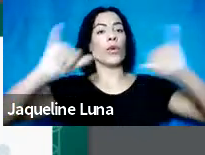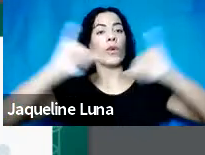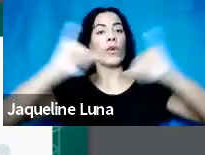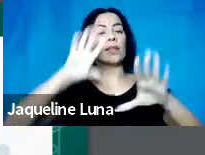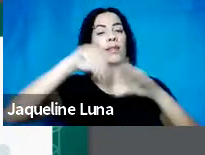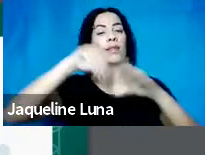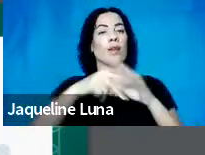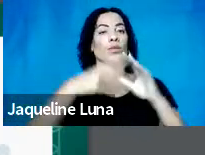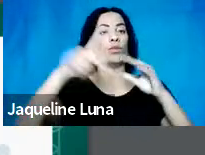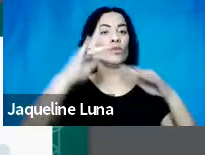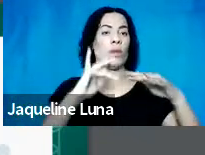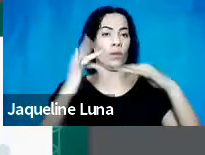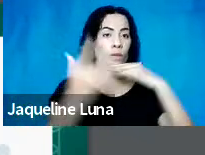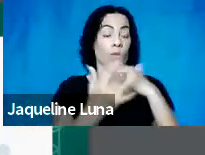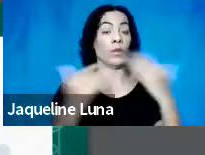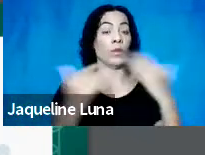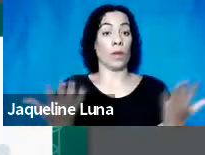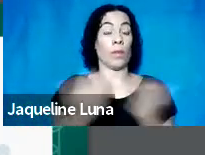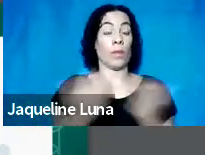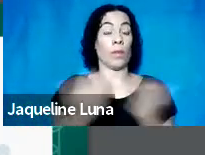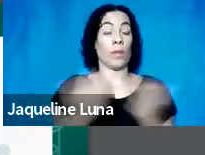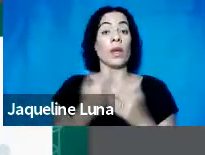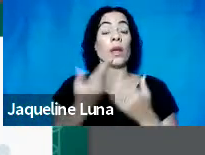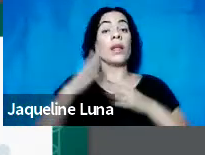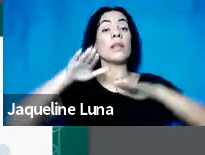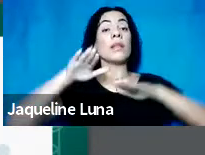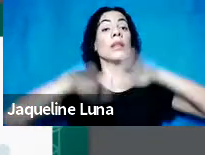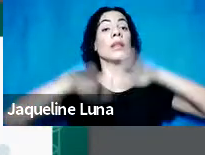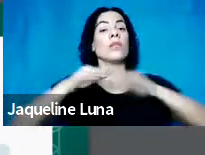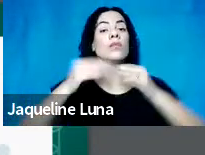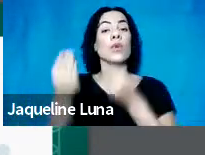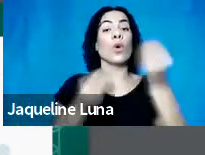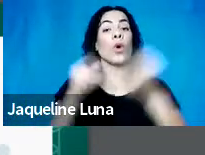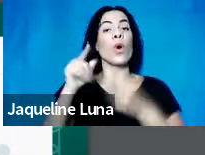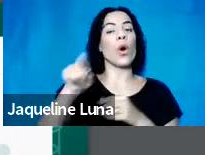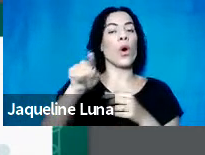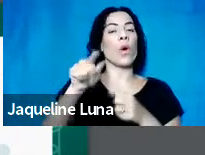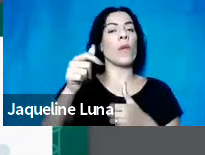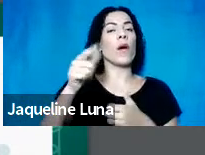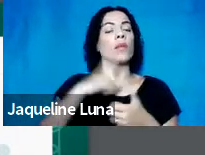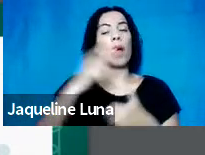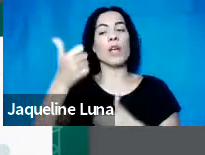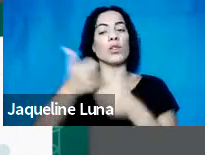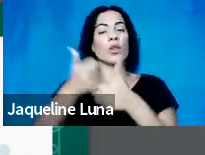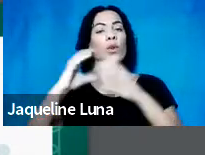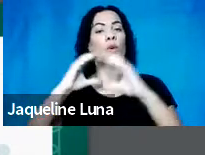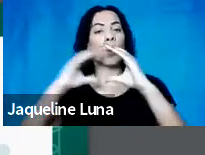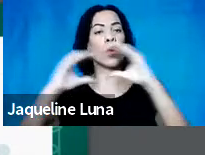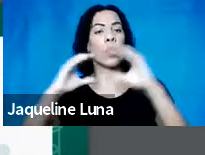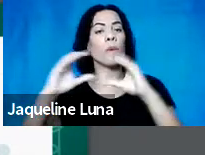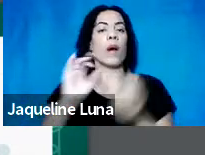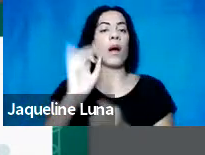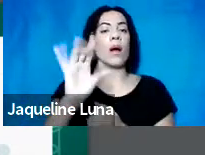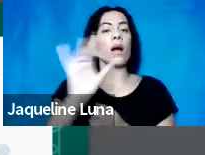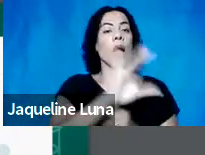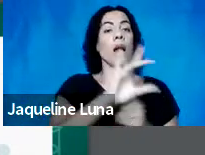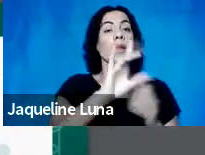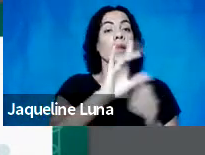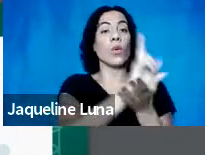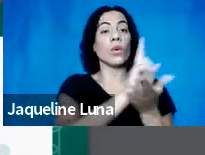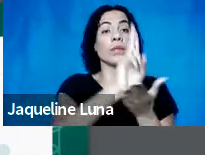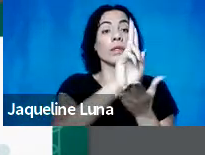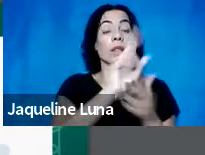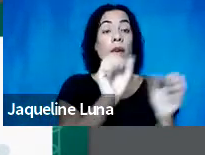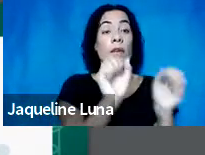sociais. Então, a depender de como essas assessorias de comunicação de cada reitoria, né, de cada TV universitária faça,